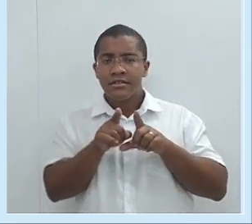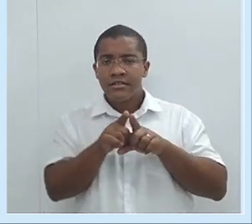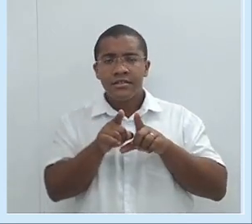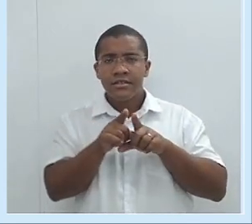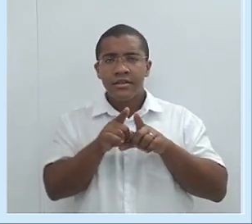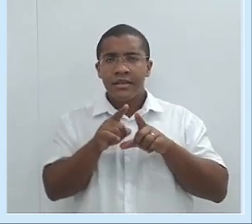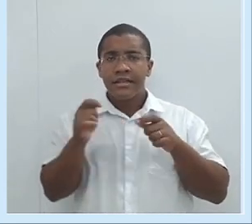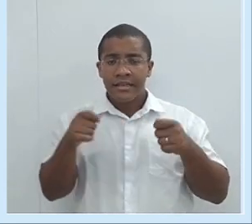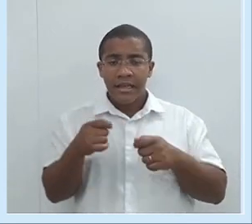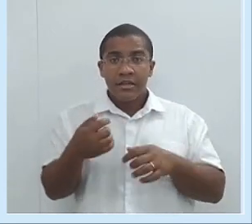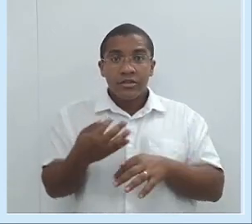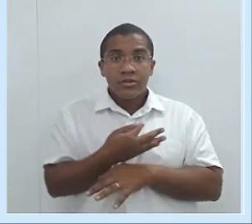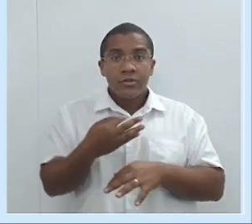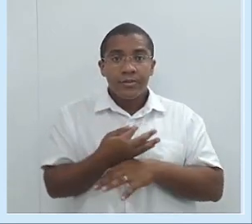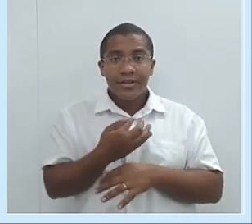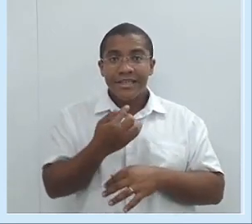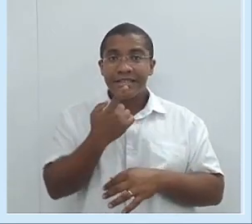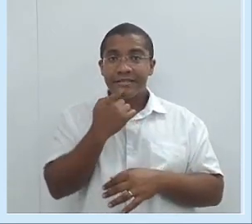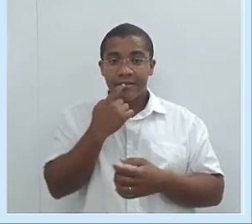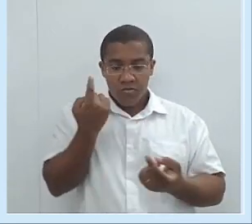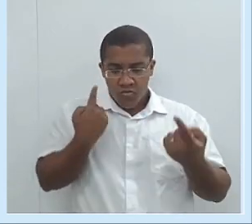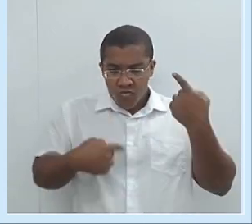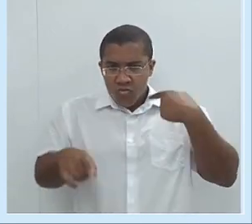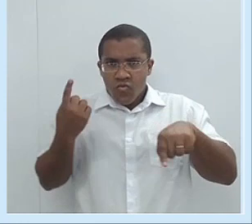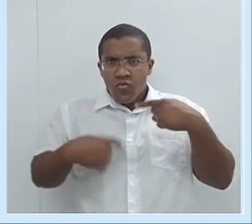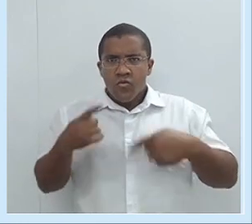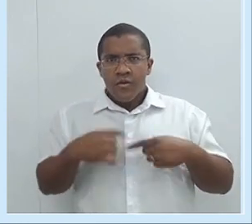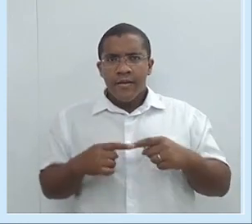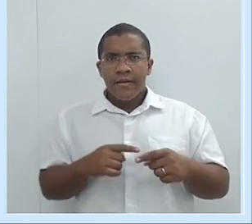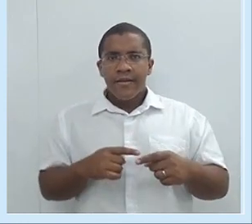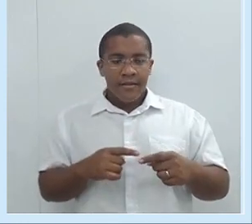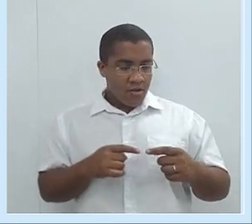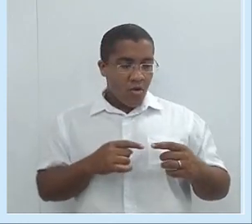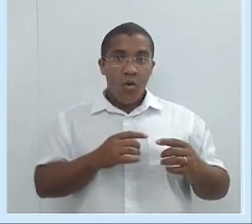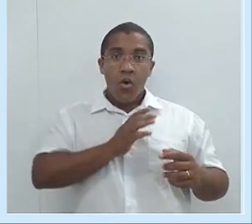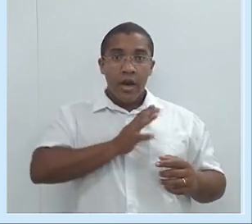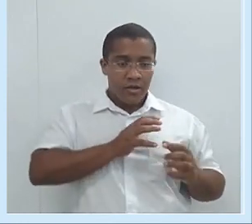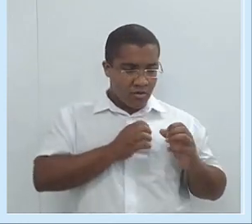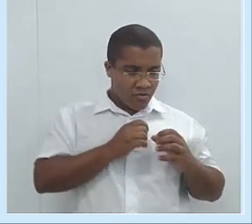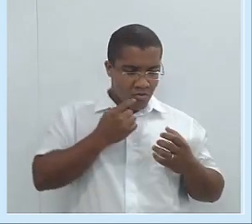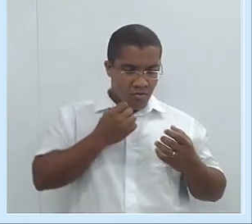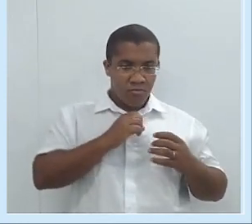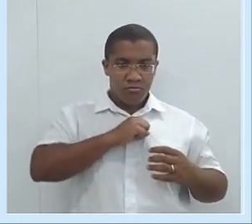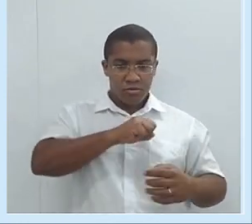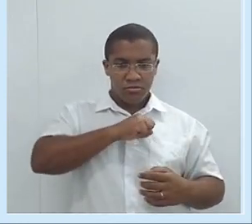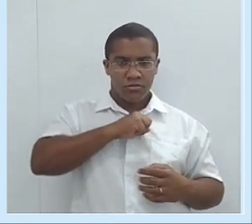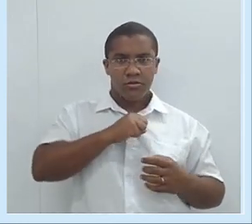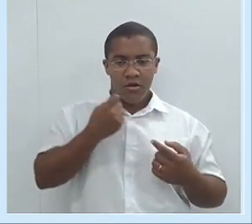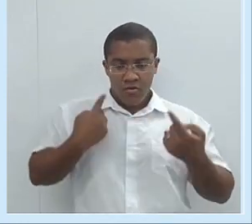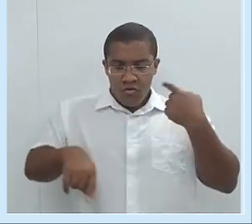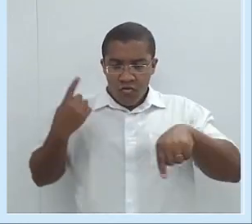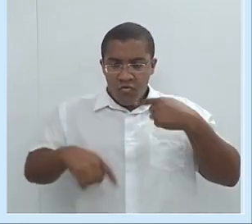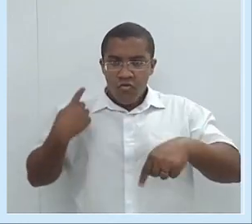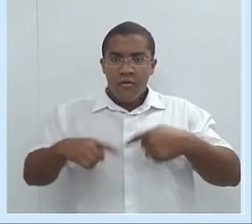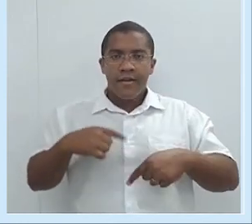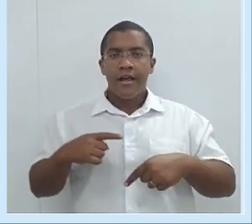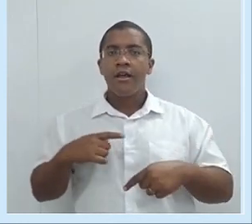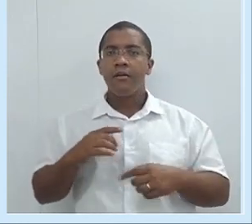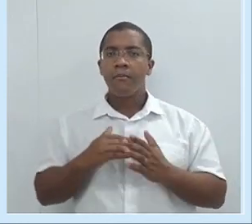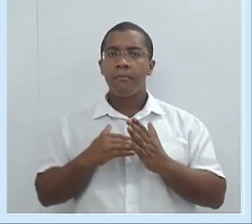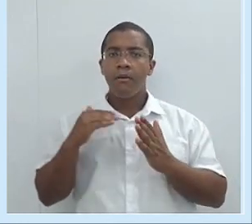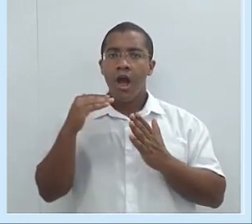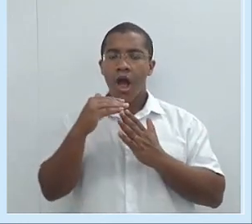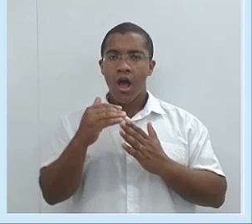podem suportar mais sangue e oxigênio do que o coração é capaz de bombear. E agora eu vou falar sobre